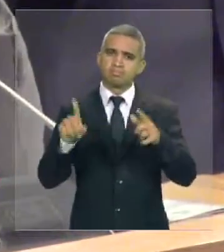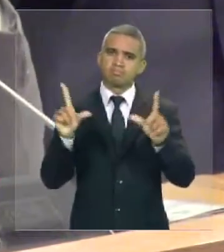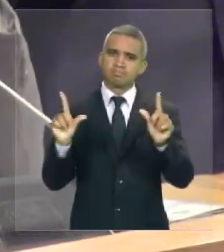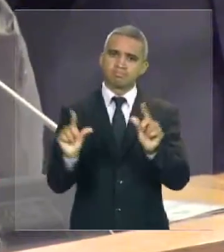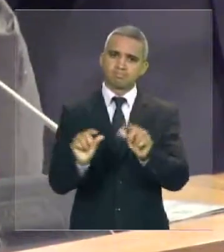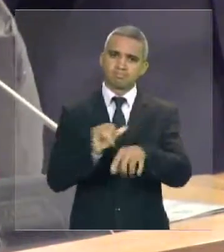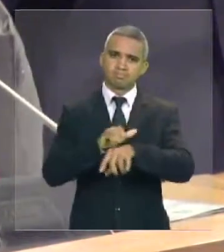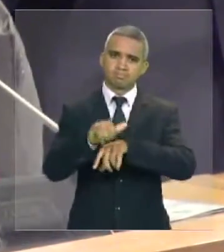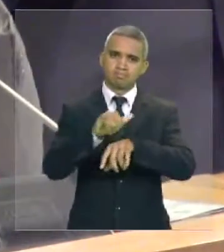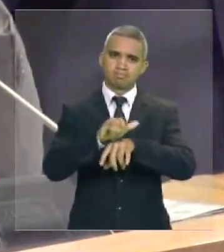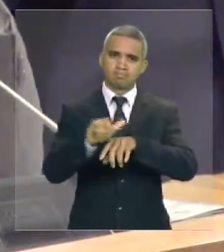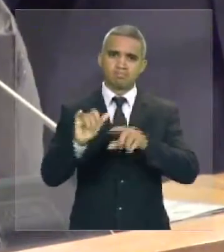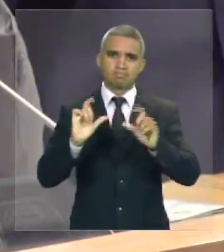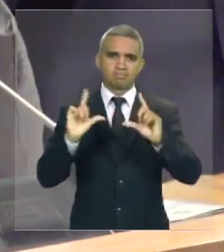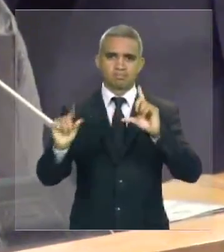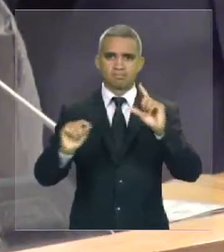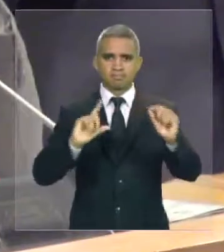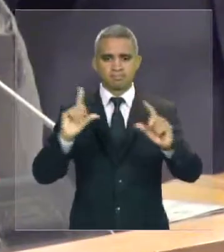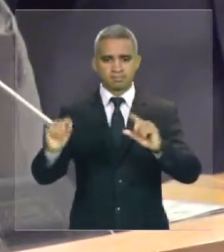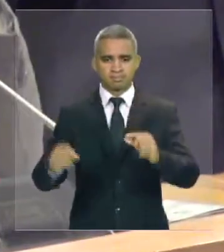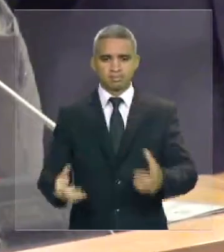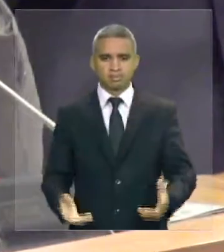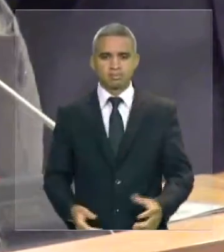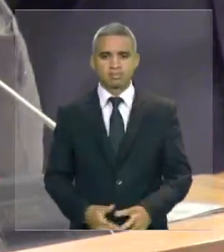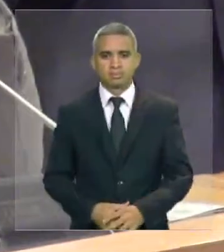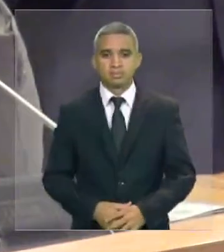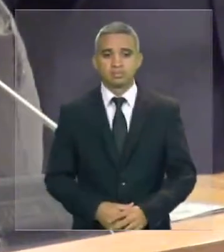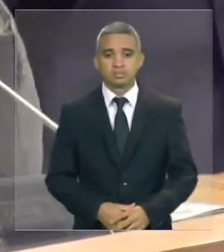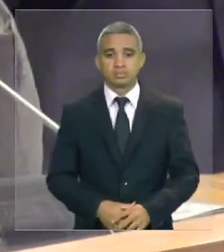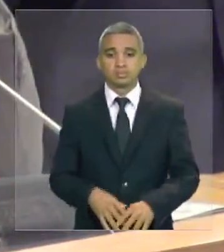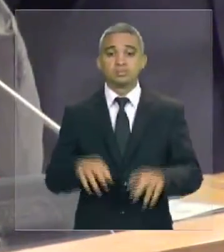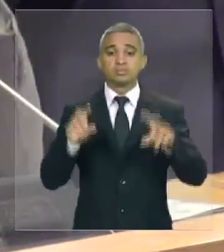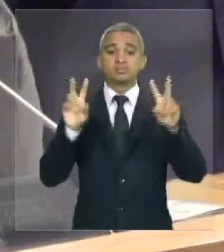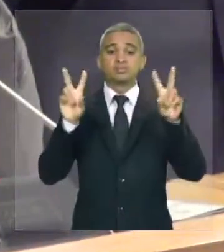Um tema que está na pauta